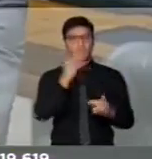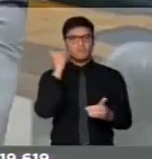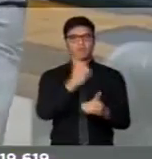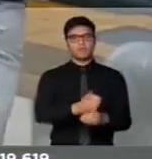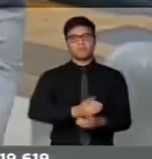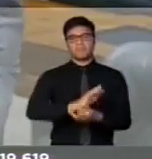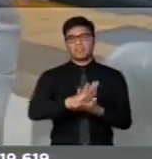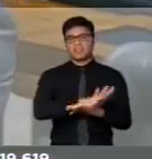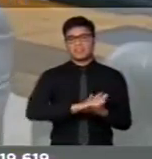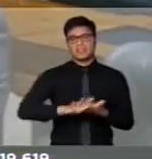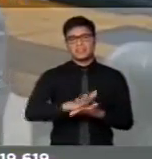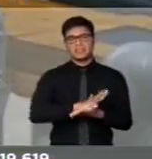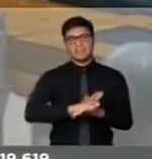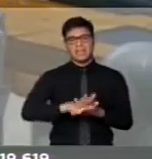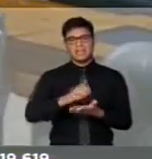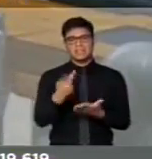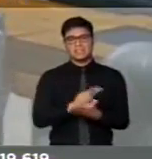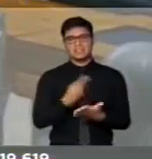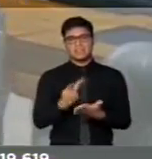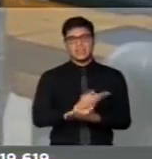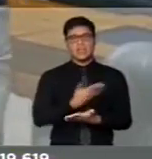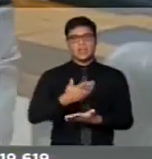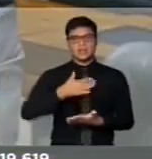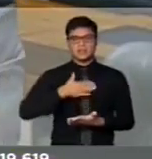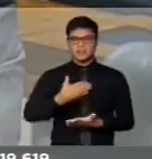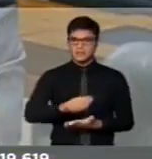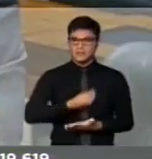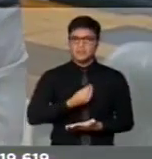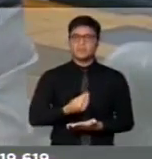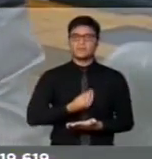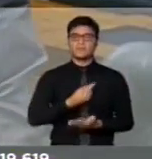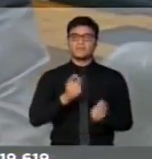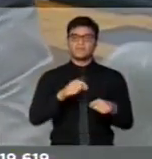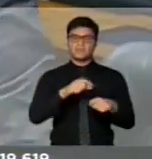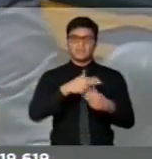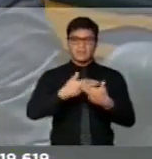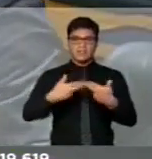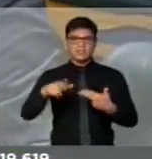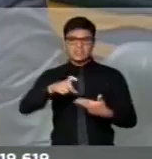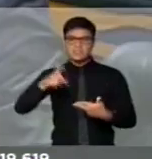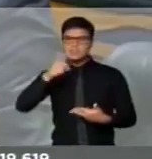não há absolutamente uma vírgula de verdade nessas